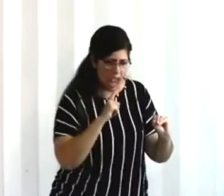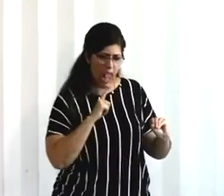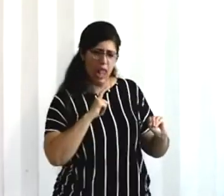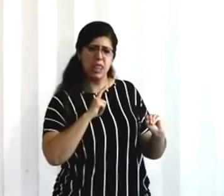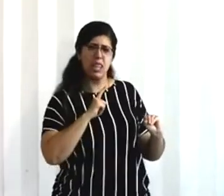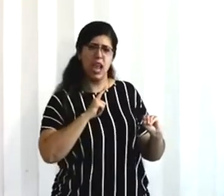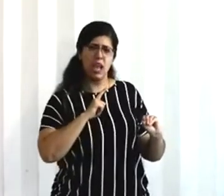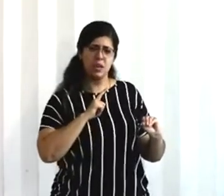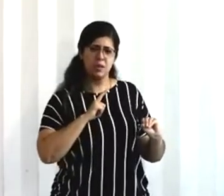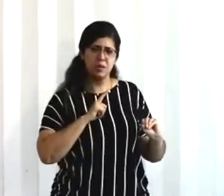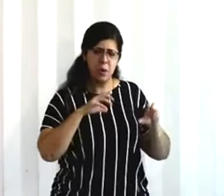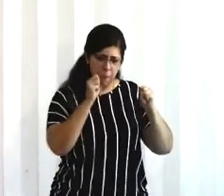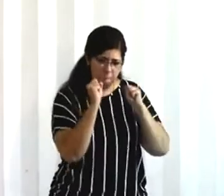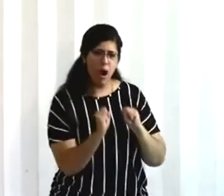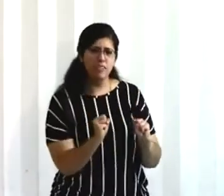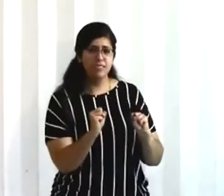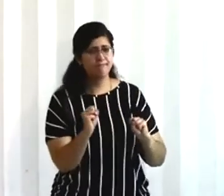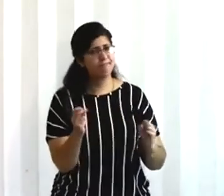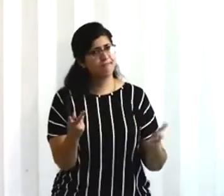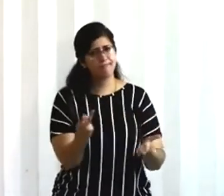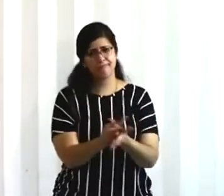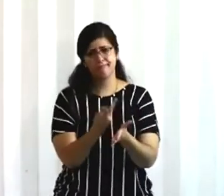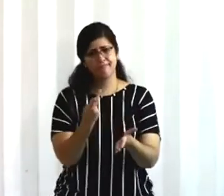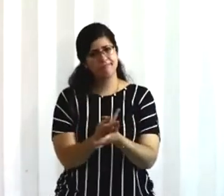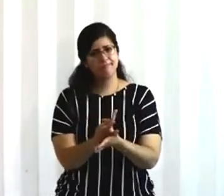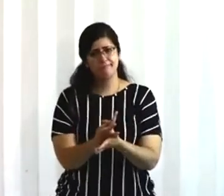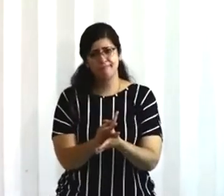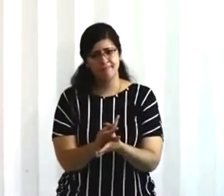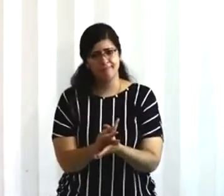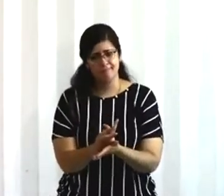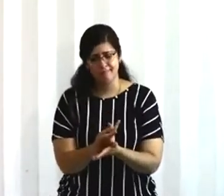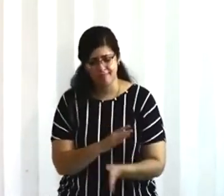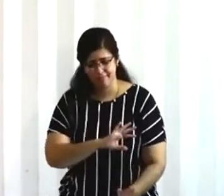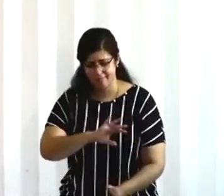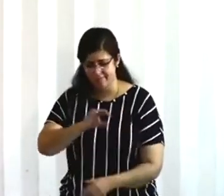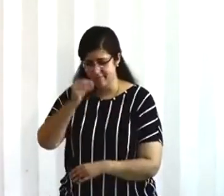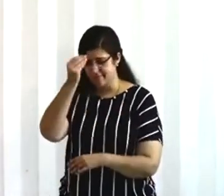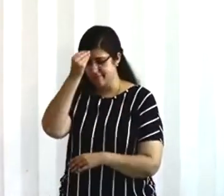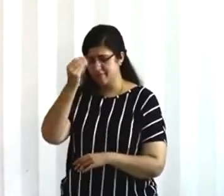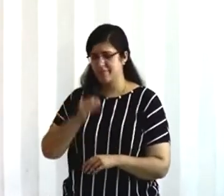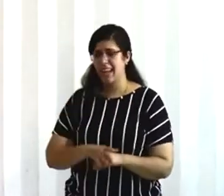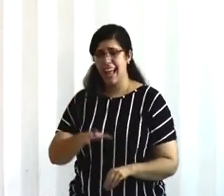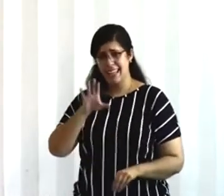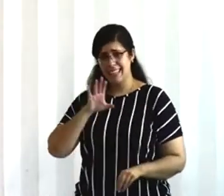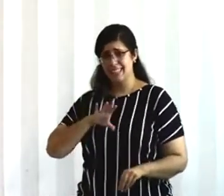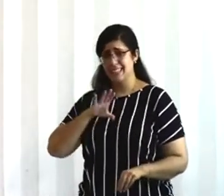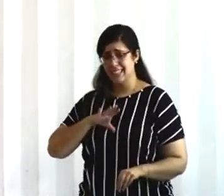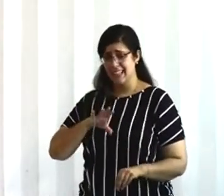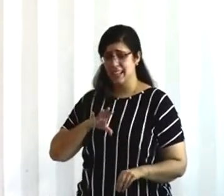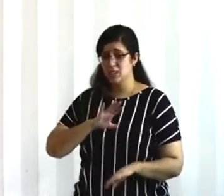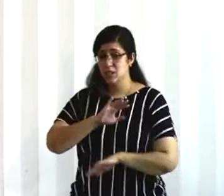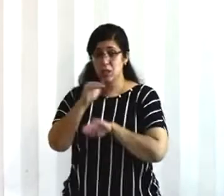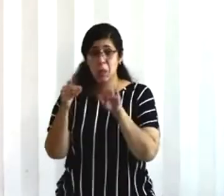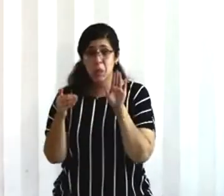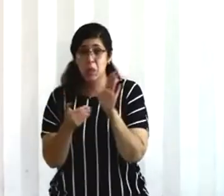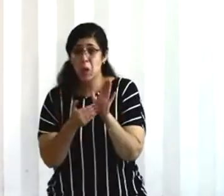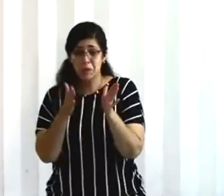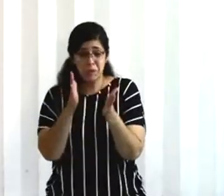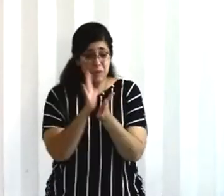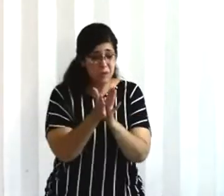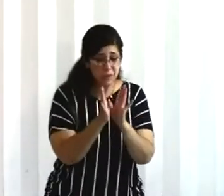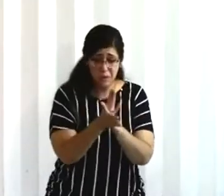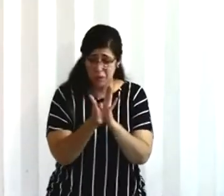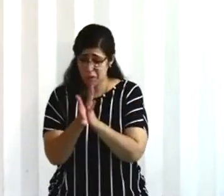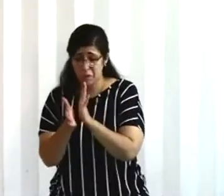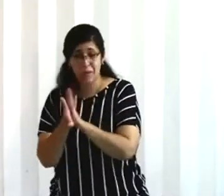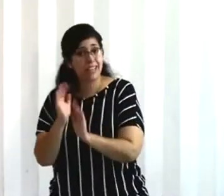aqui, Naftali, Zebulon, essas regiões foram devastadas pelo Império